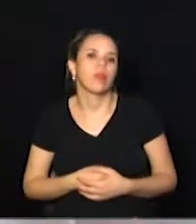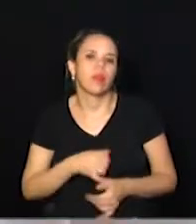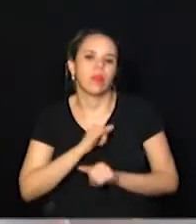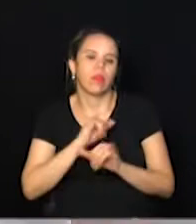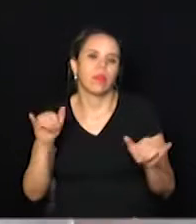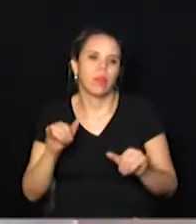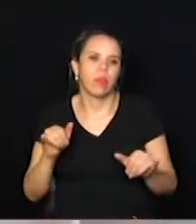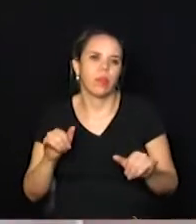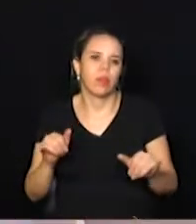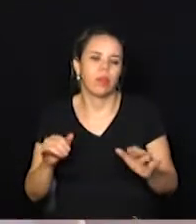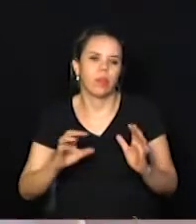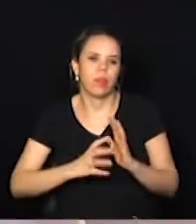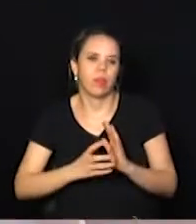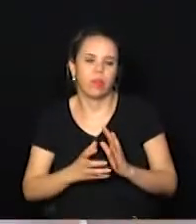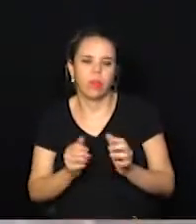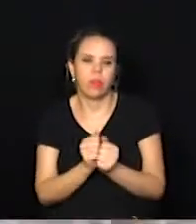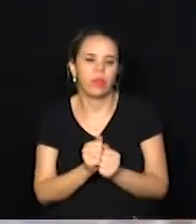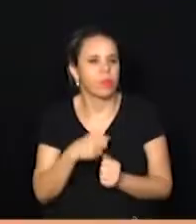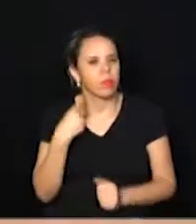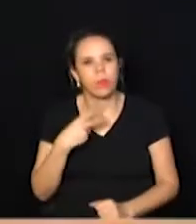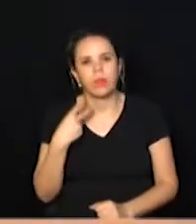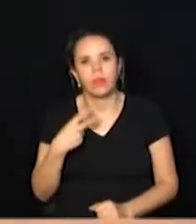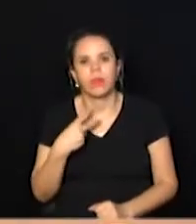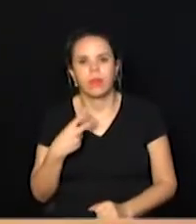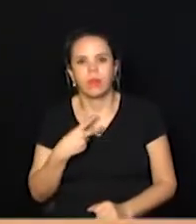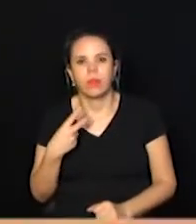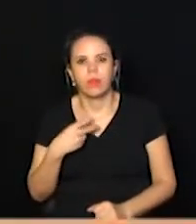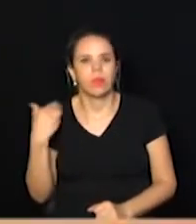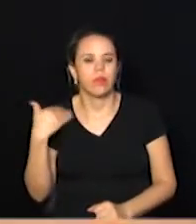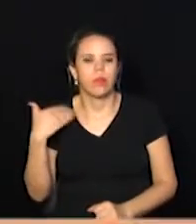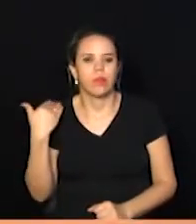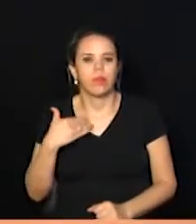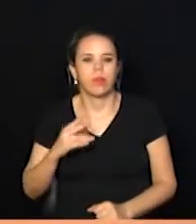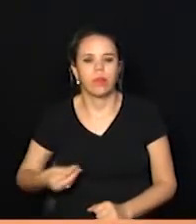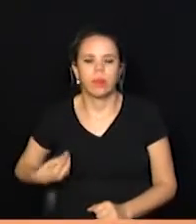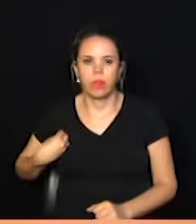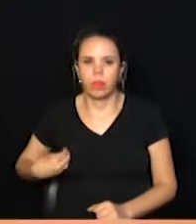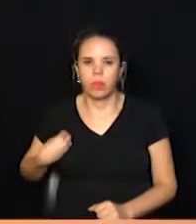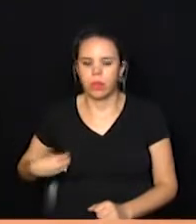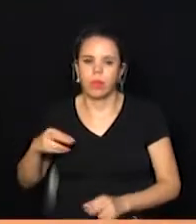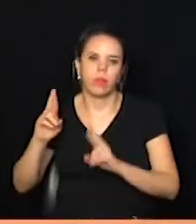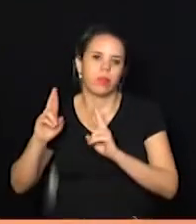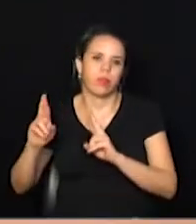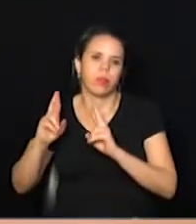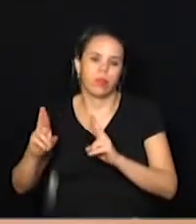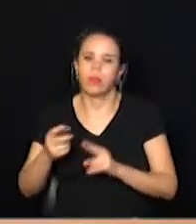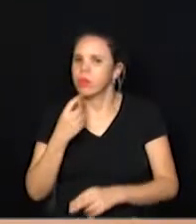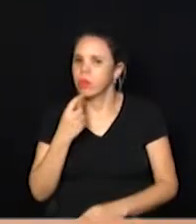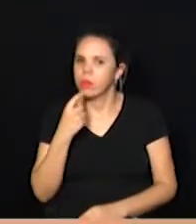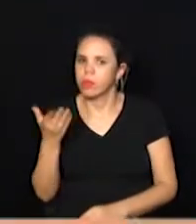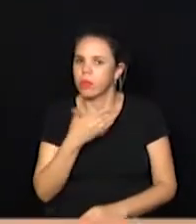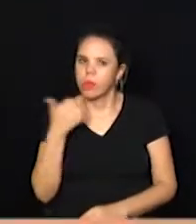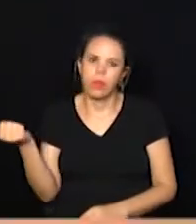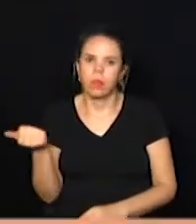essa bancada, juntamente com a vereadora Mariana Conte, mantém viva a esperança de uma Campinas melhor.